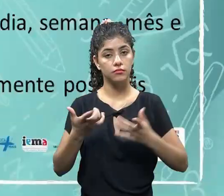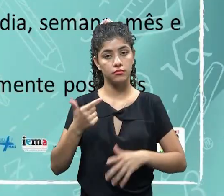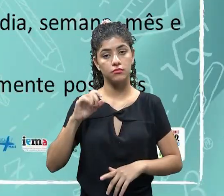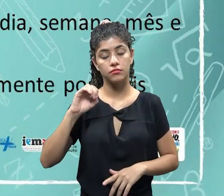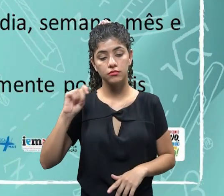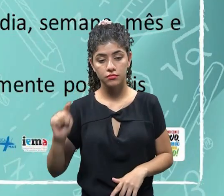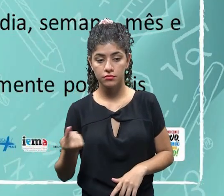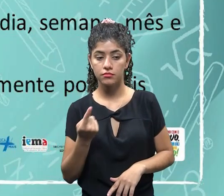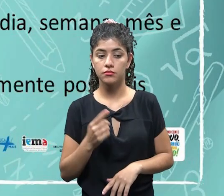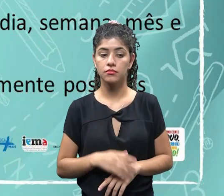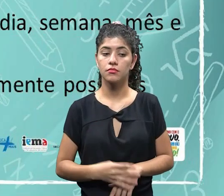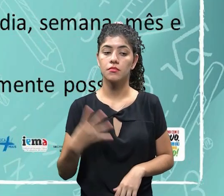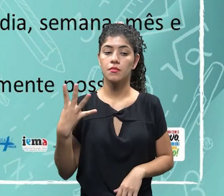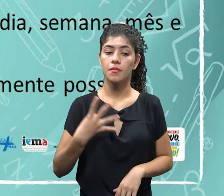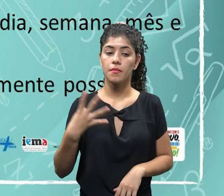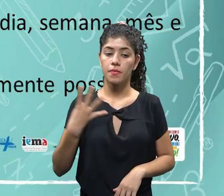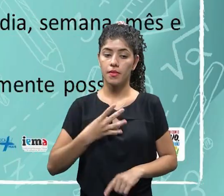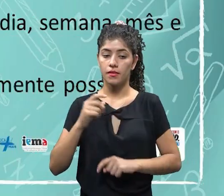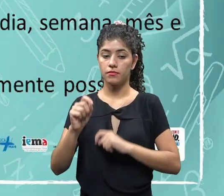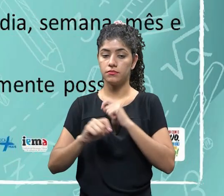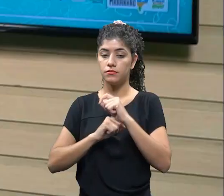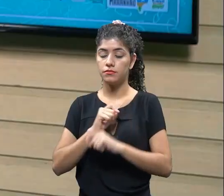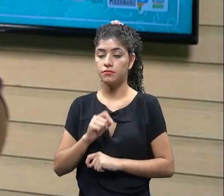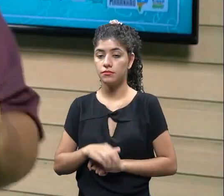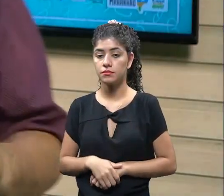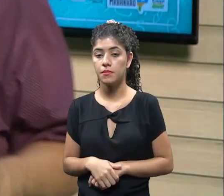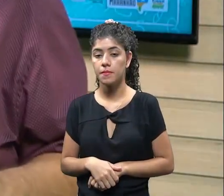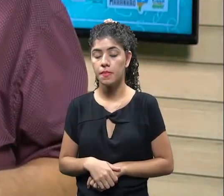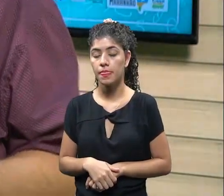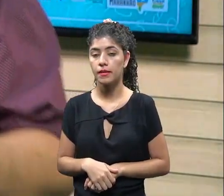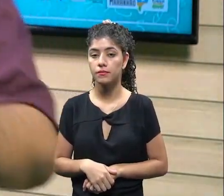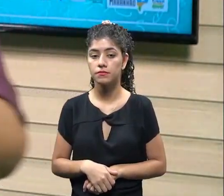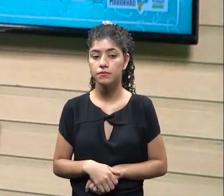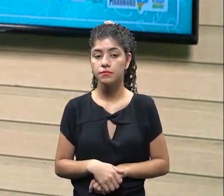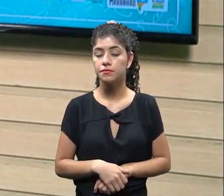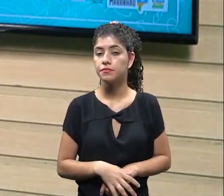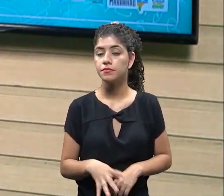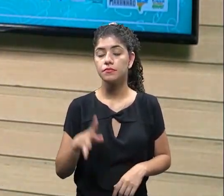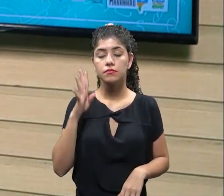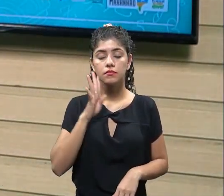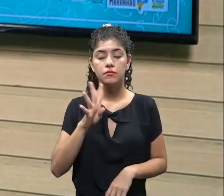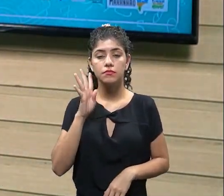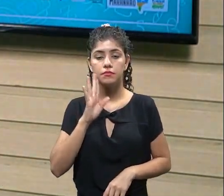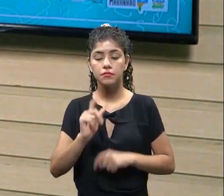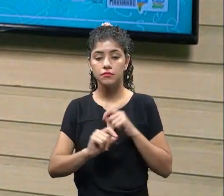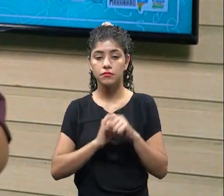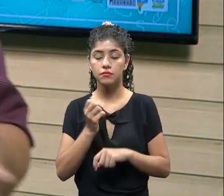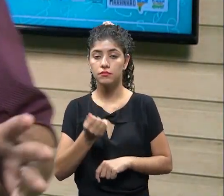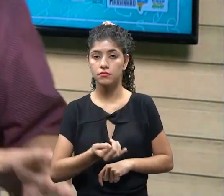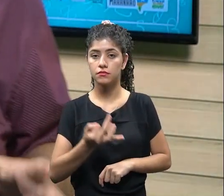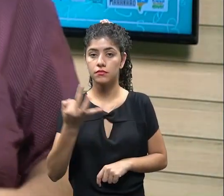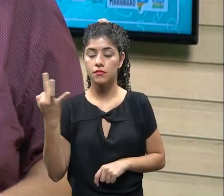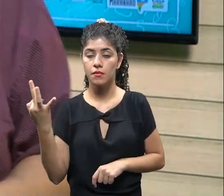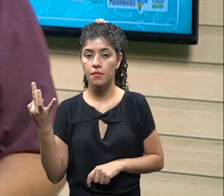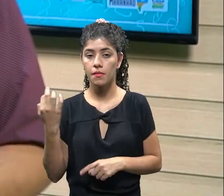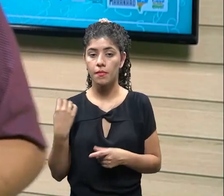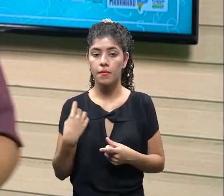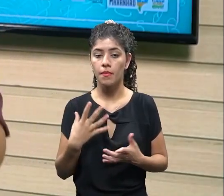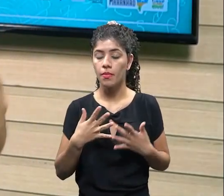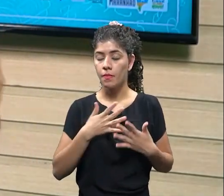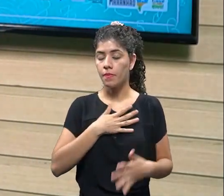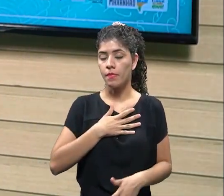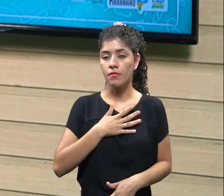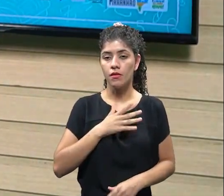definitiva. O quarto, ser mensurável e quantitativo. É muito legal quando se fala de quantitativo e mensurável. Para